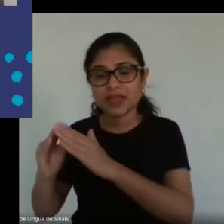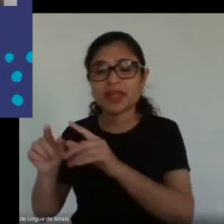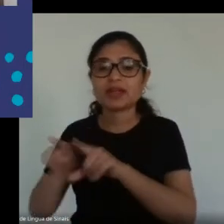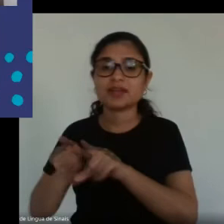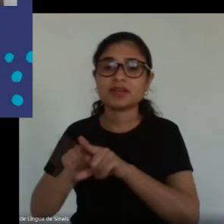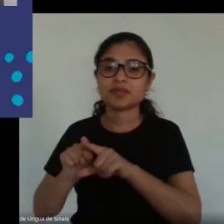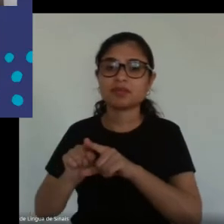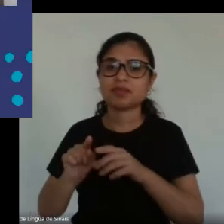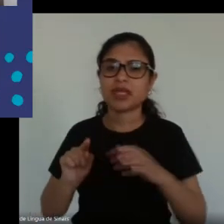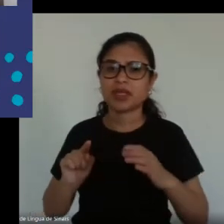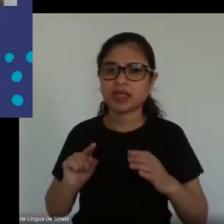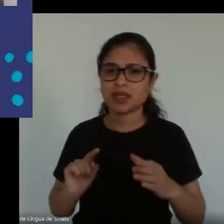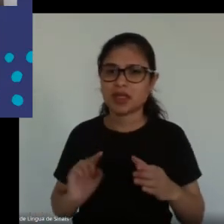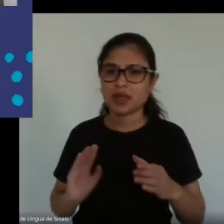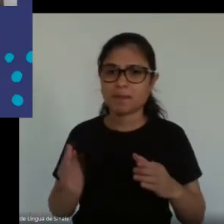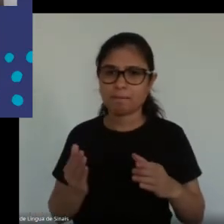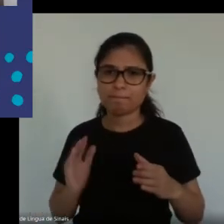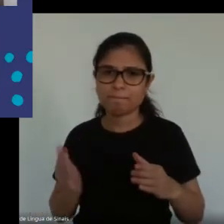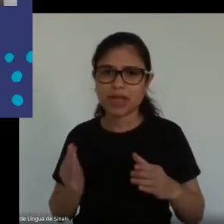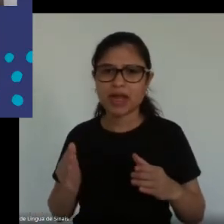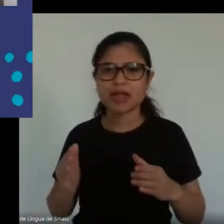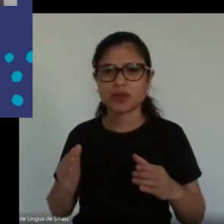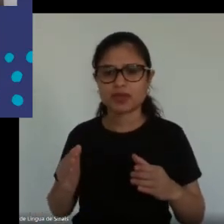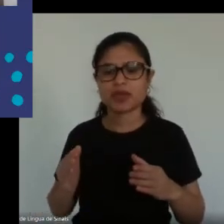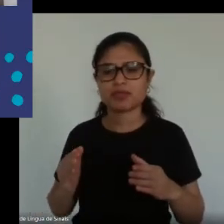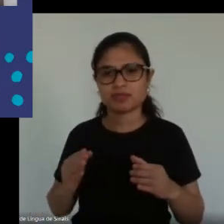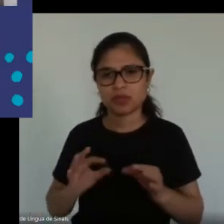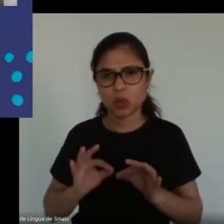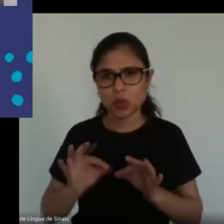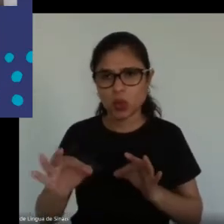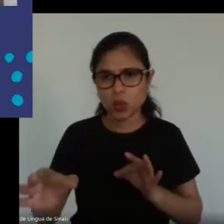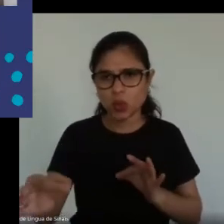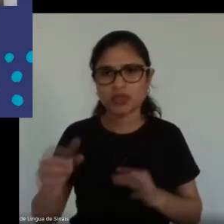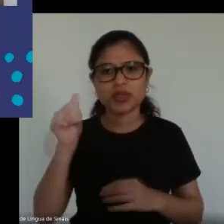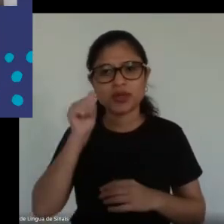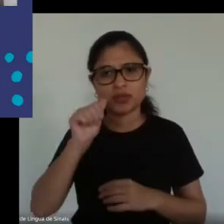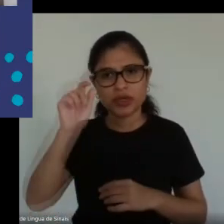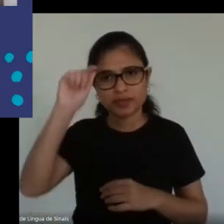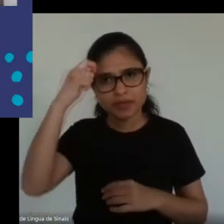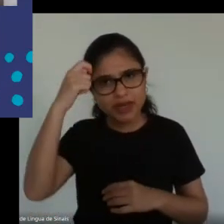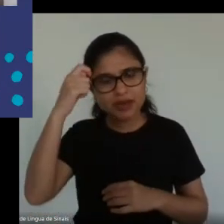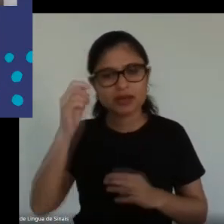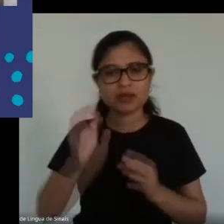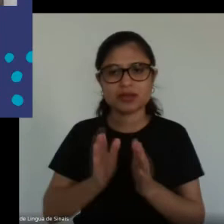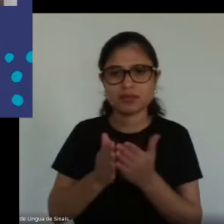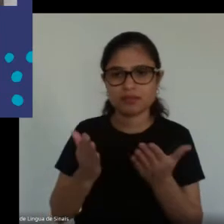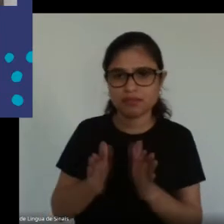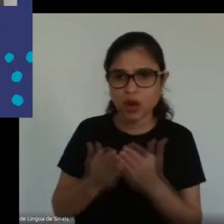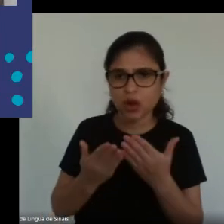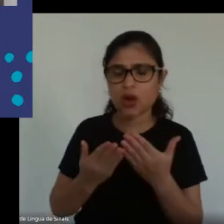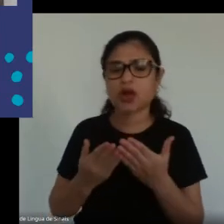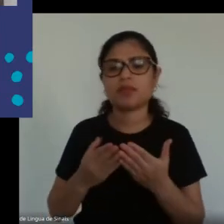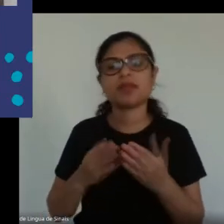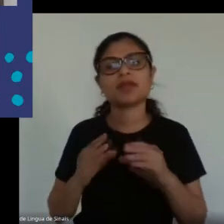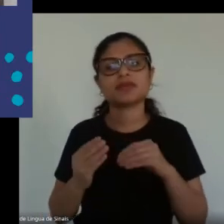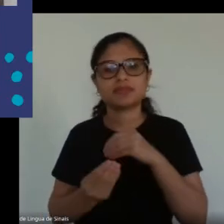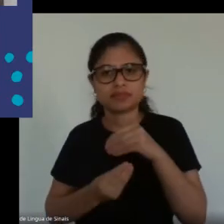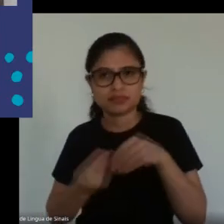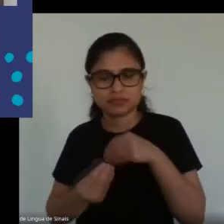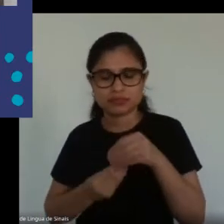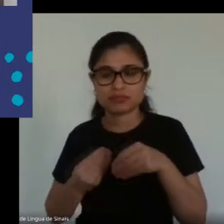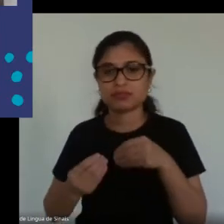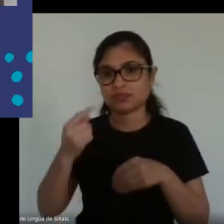mais periféricos, mulheres pretas, pobres, miscigenadas,